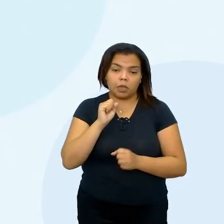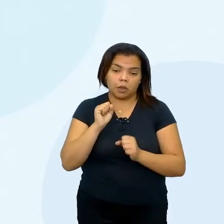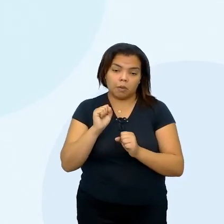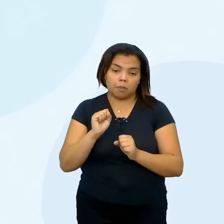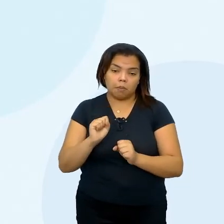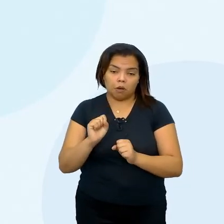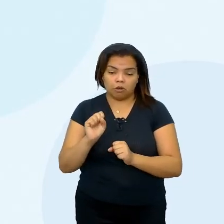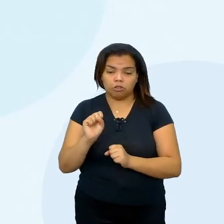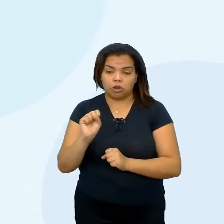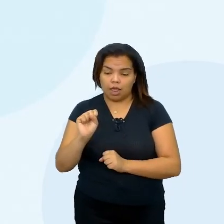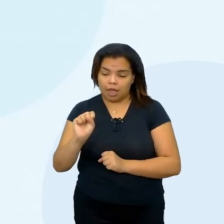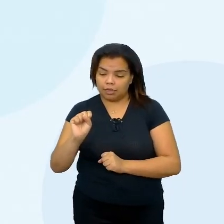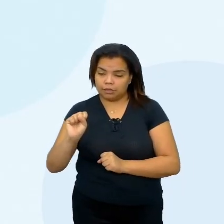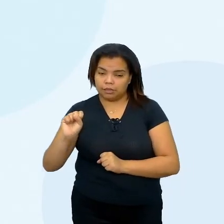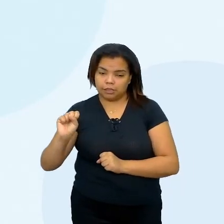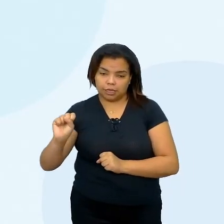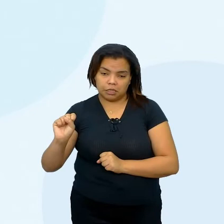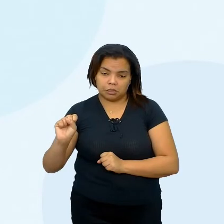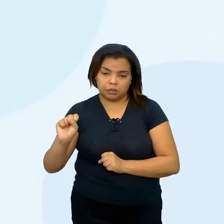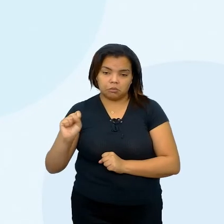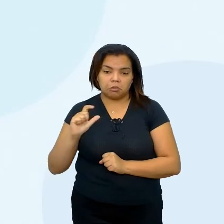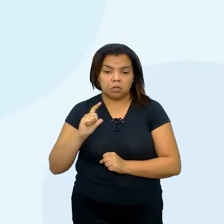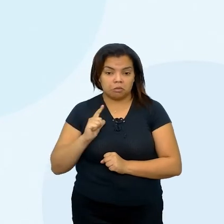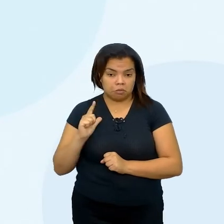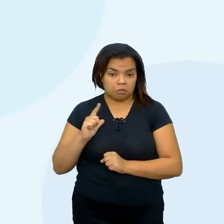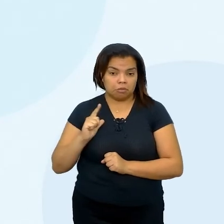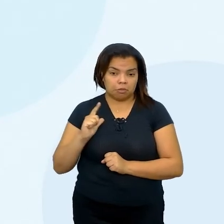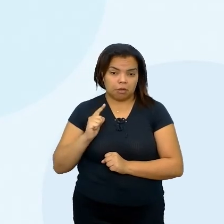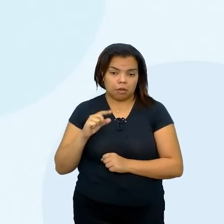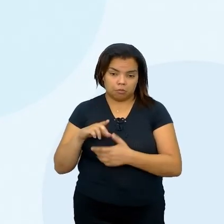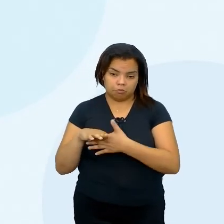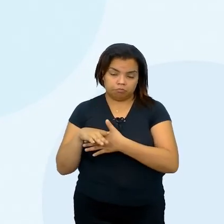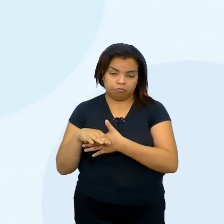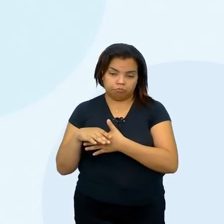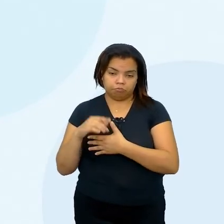ter indivíduos que apresentam a anemia falciforme,